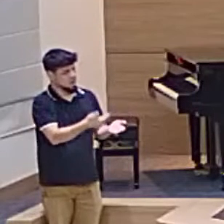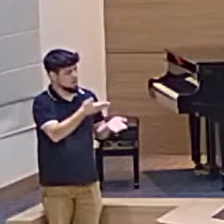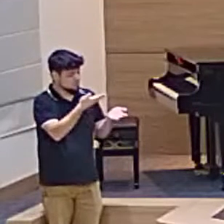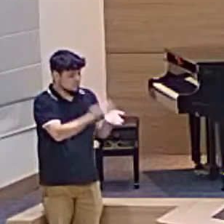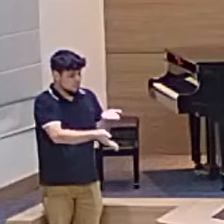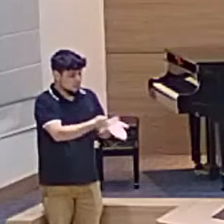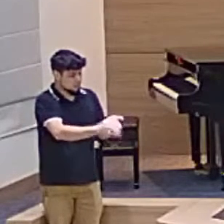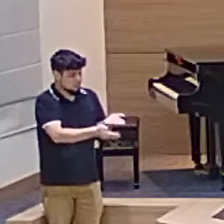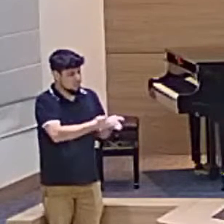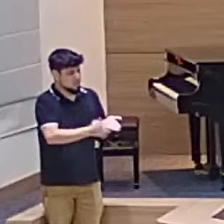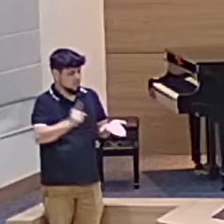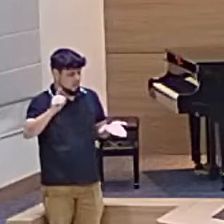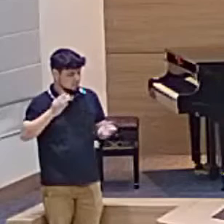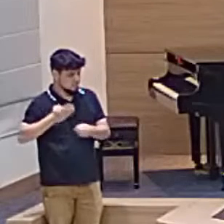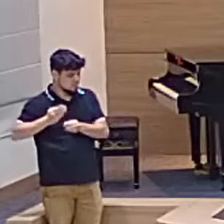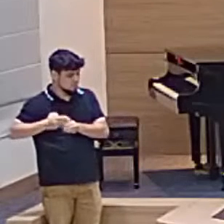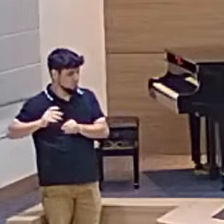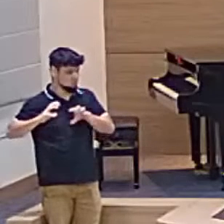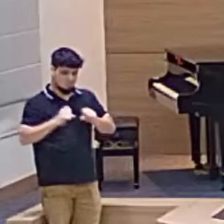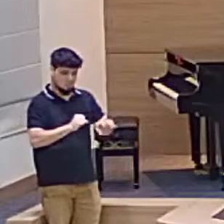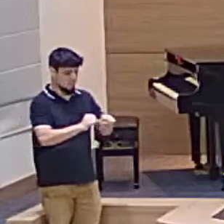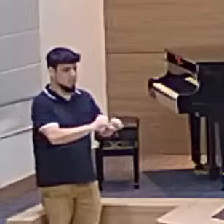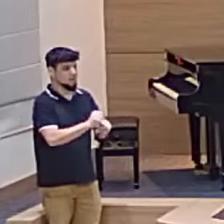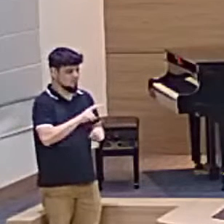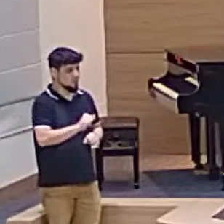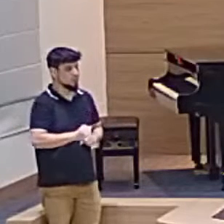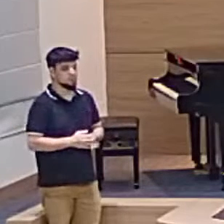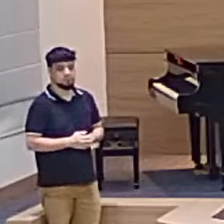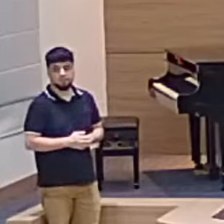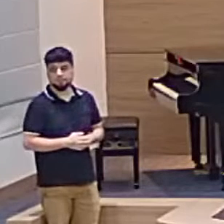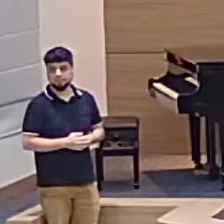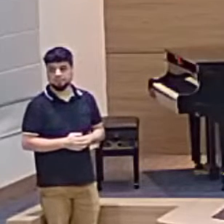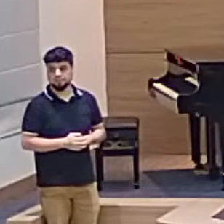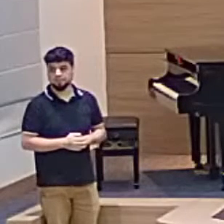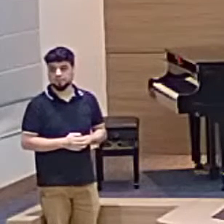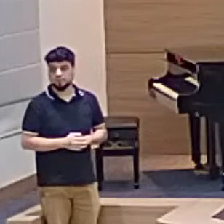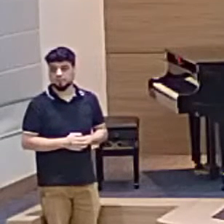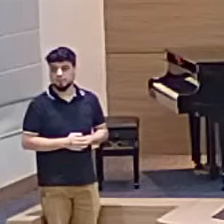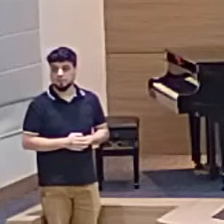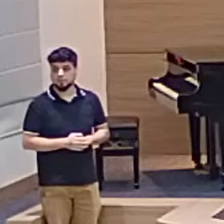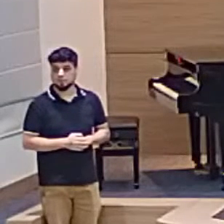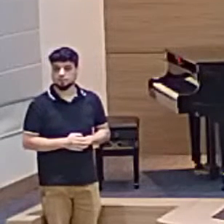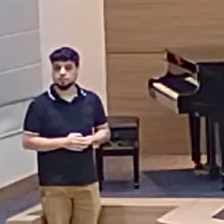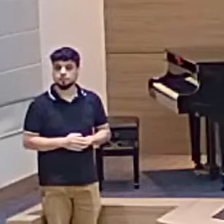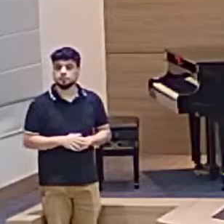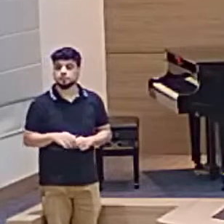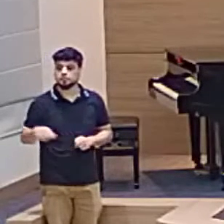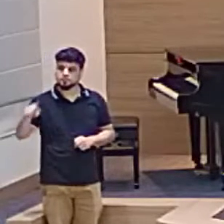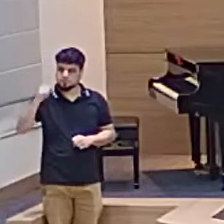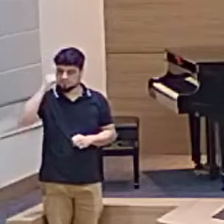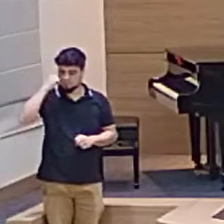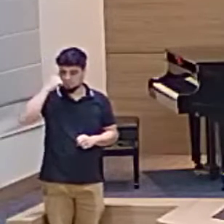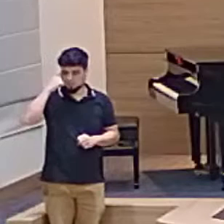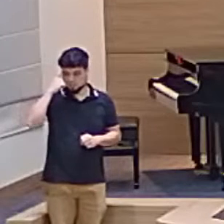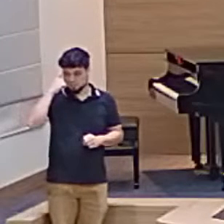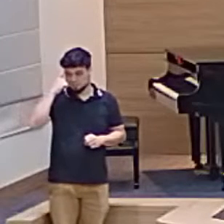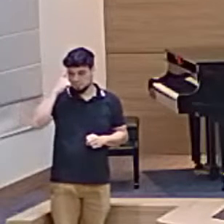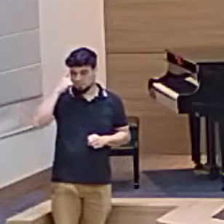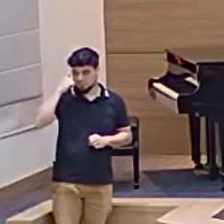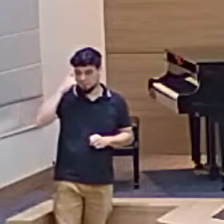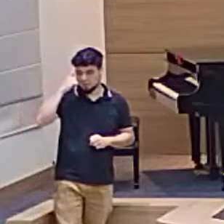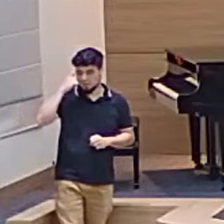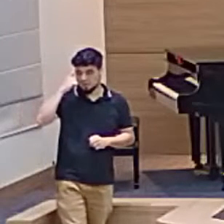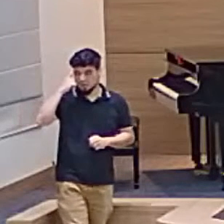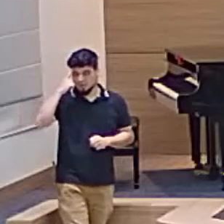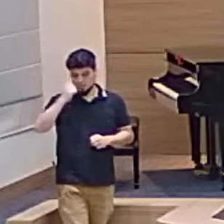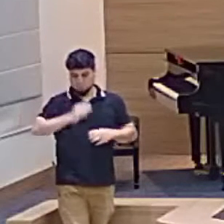e os babilônios vão levar os irmãos pense só é super de tudo o que